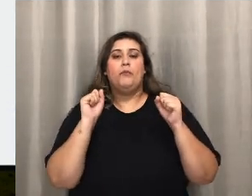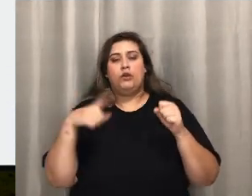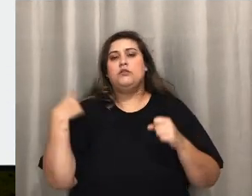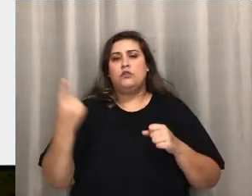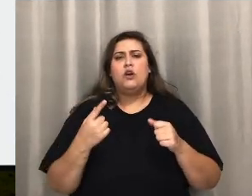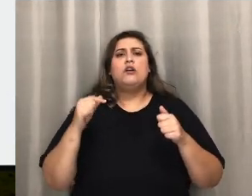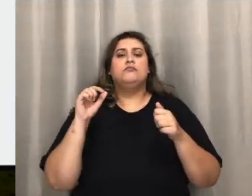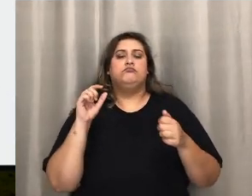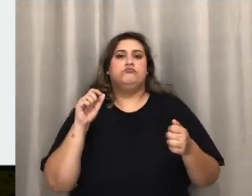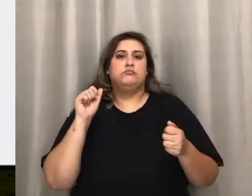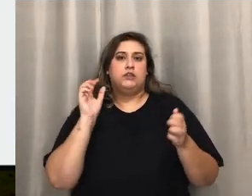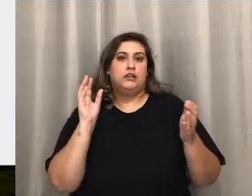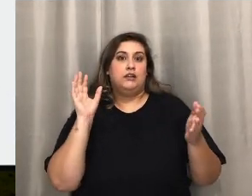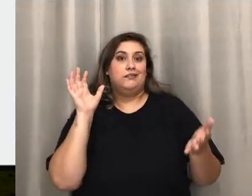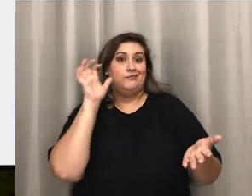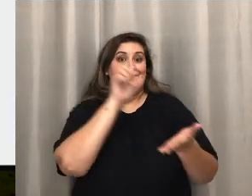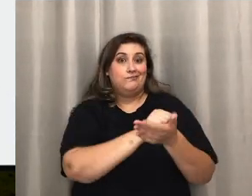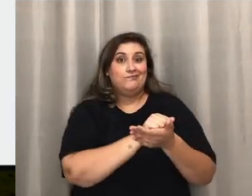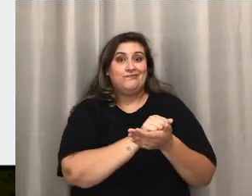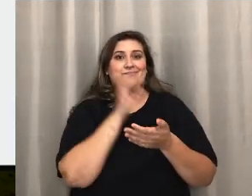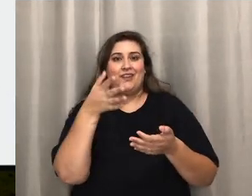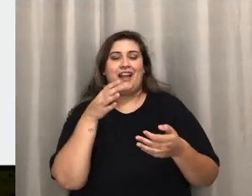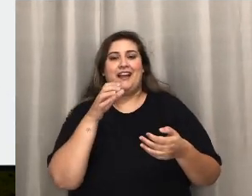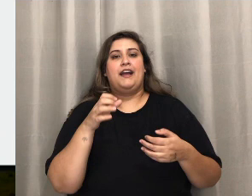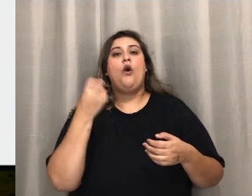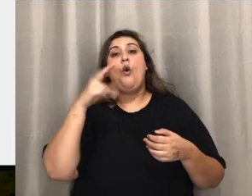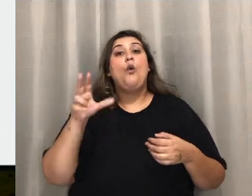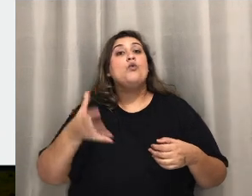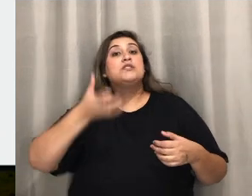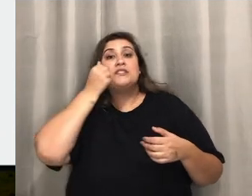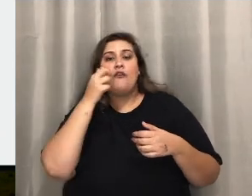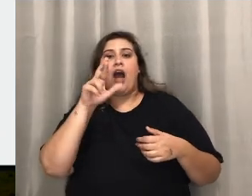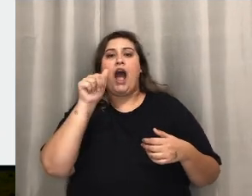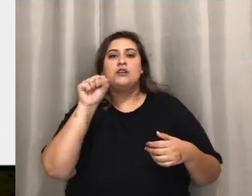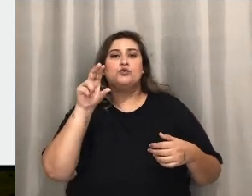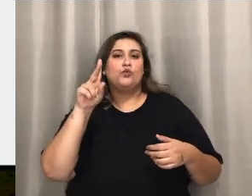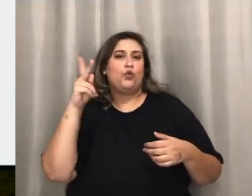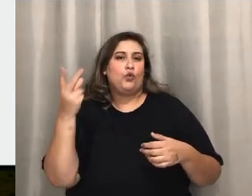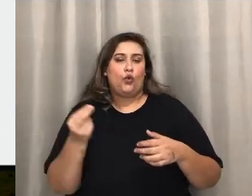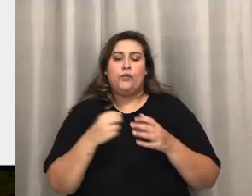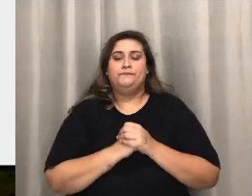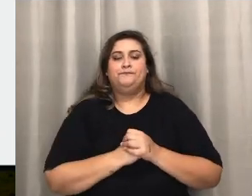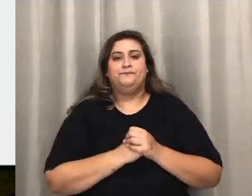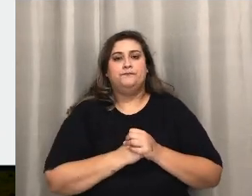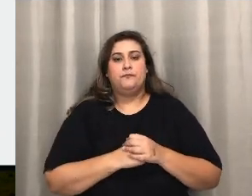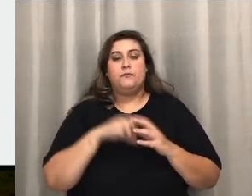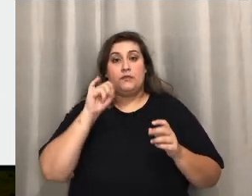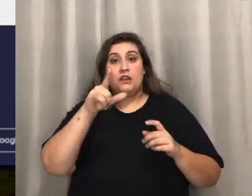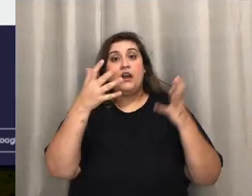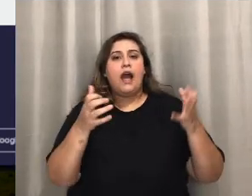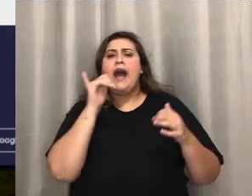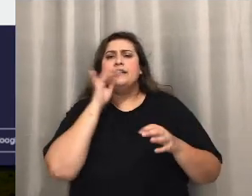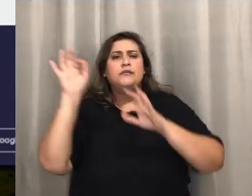Após todas as atualizações, nós podemos, como eu falei para vocês, agendar o episódio ou salvar como um rascunho.